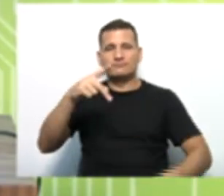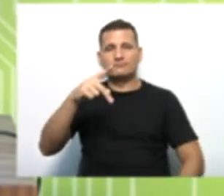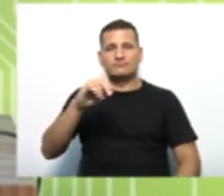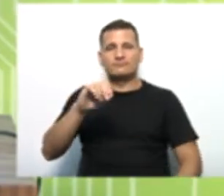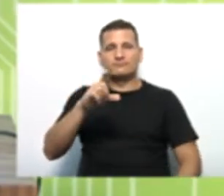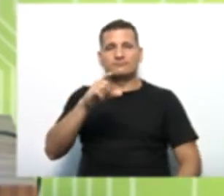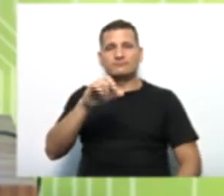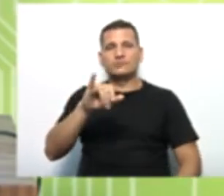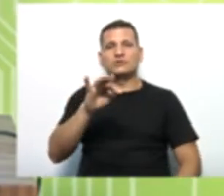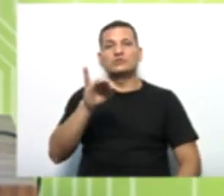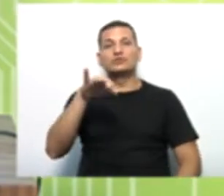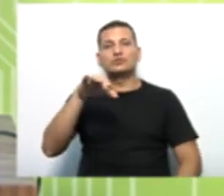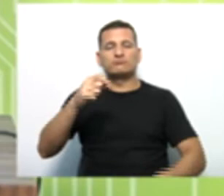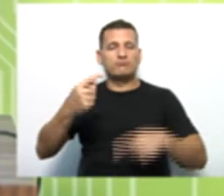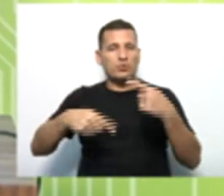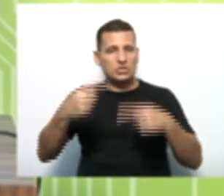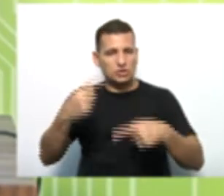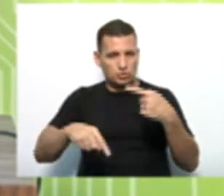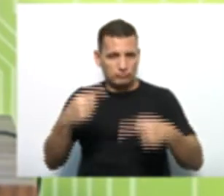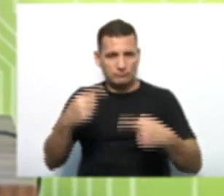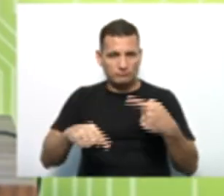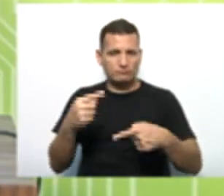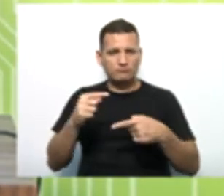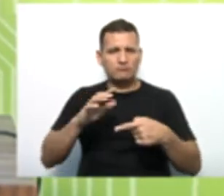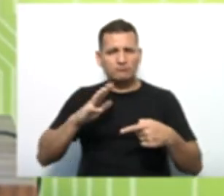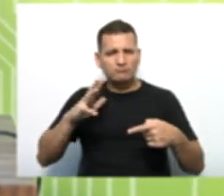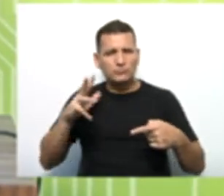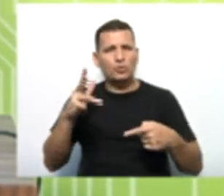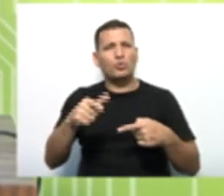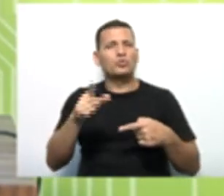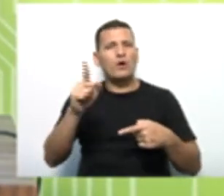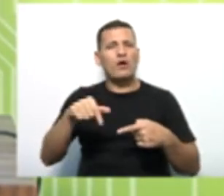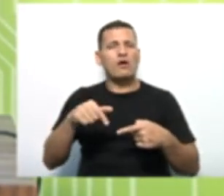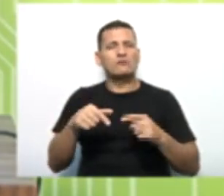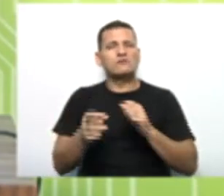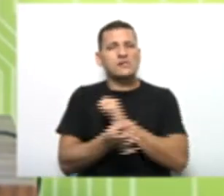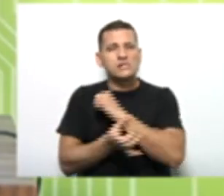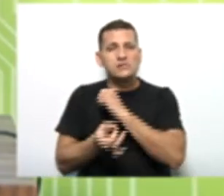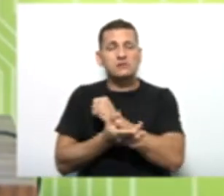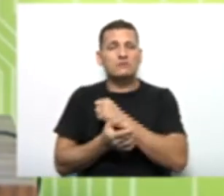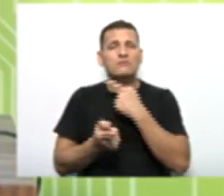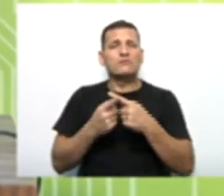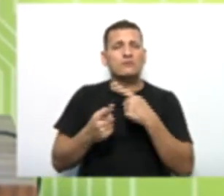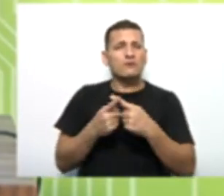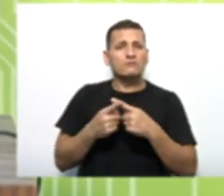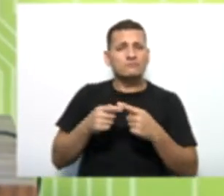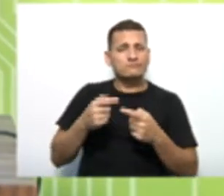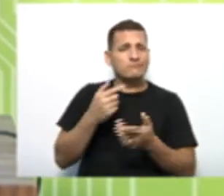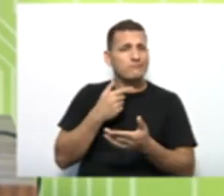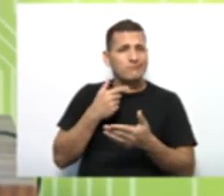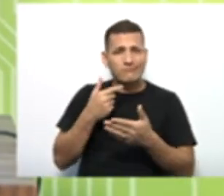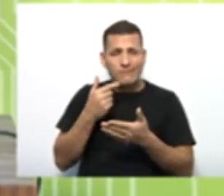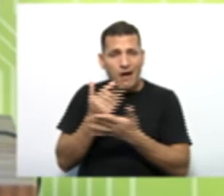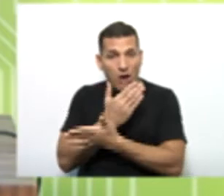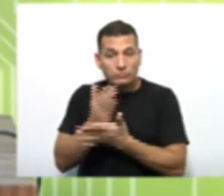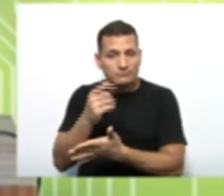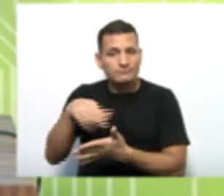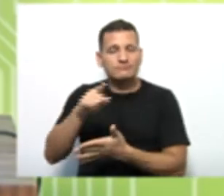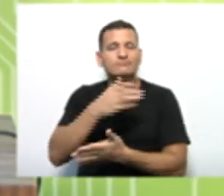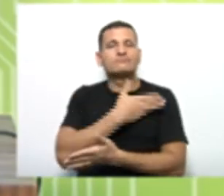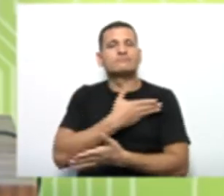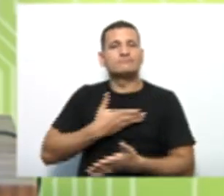que todo político é corrupto. Por quê? Porque algumas pessoas que desempenham essa função de governador,